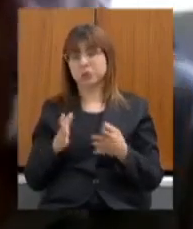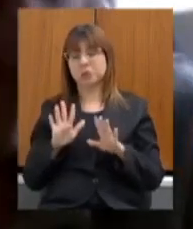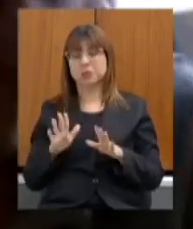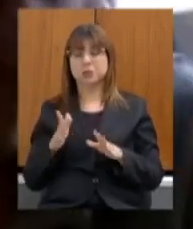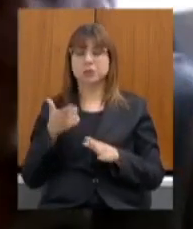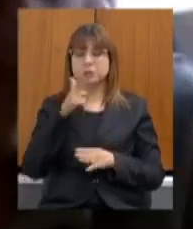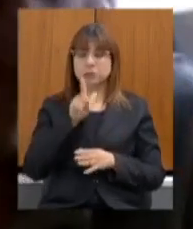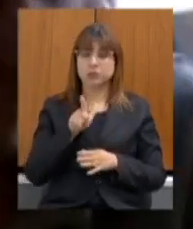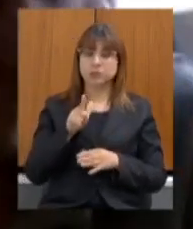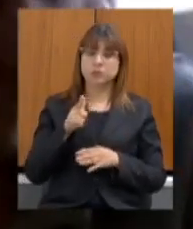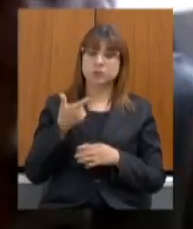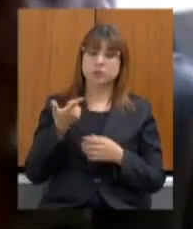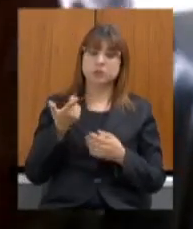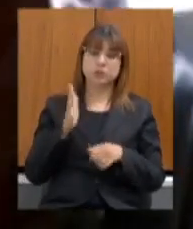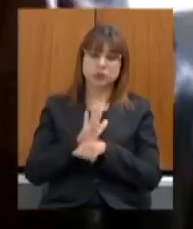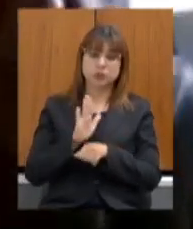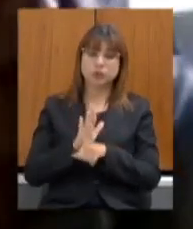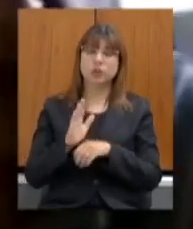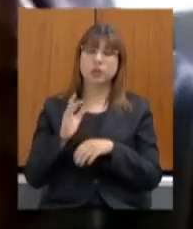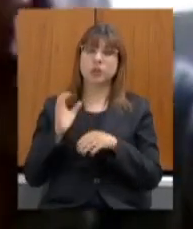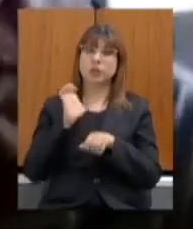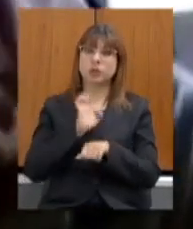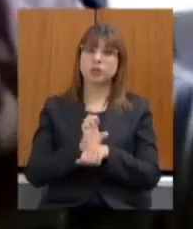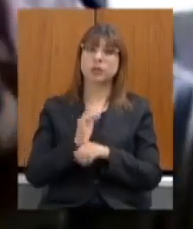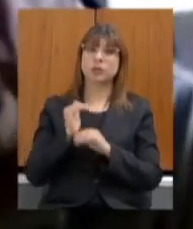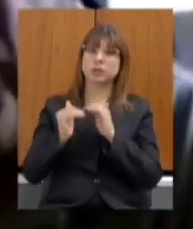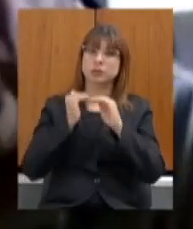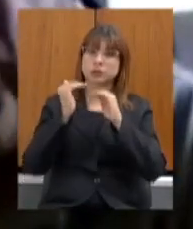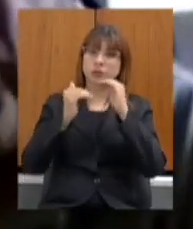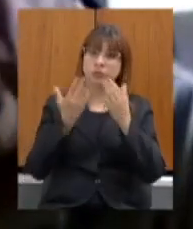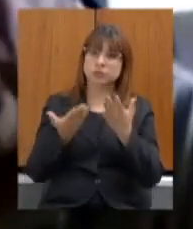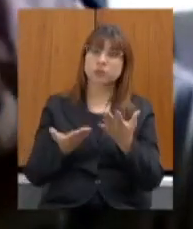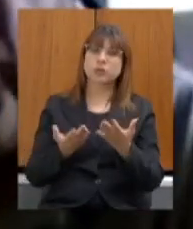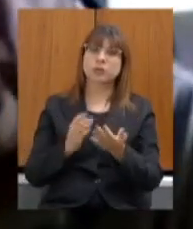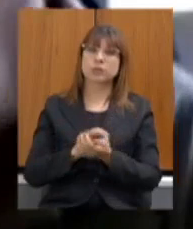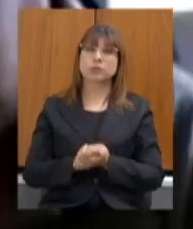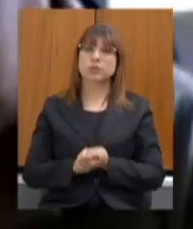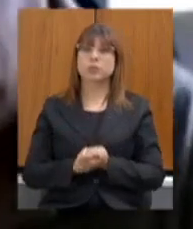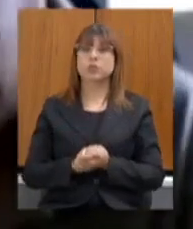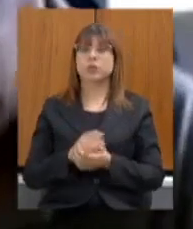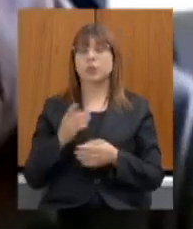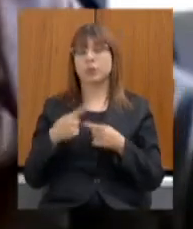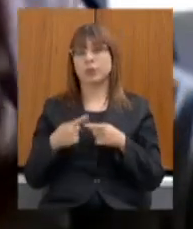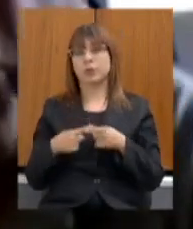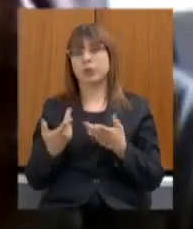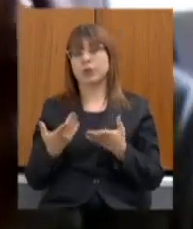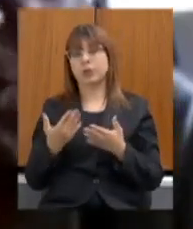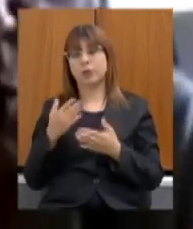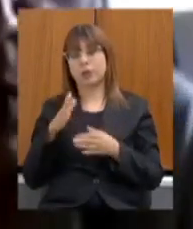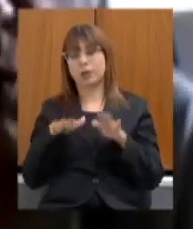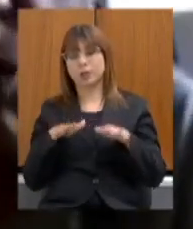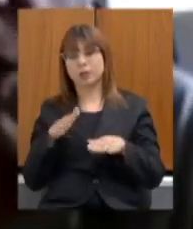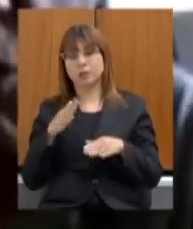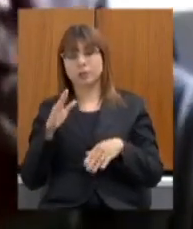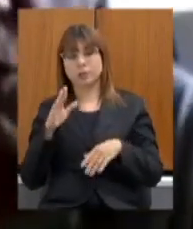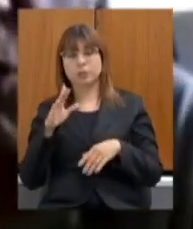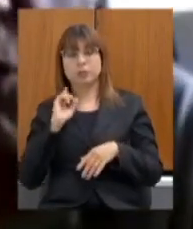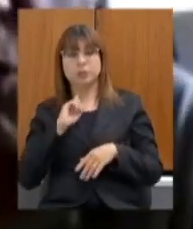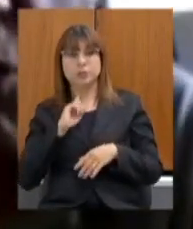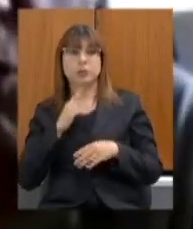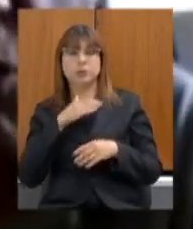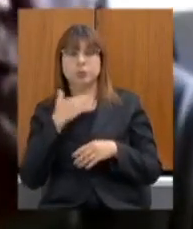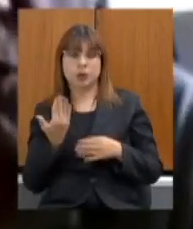crescimento, sair da crise, para menos os meninos estão morrendo, hoje doença, hoje na lição econômica, pode contar comigo